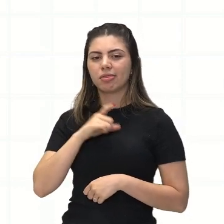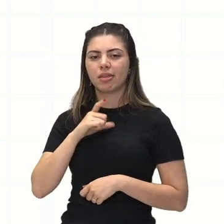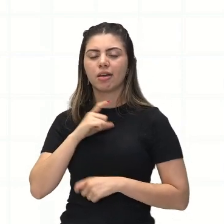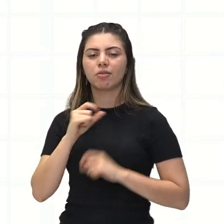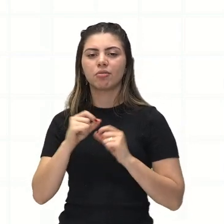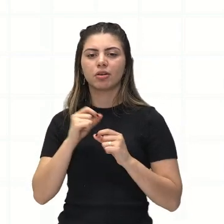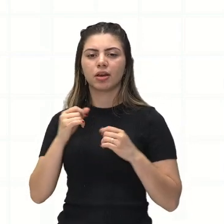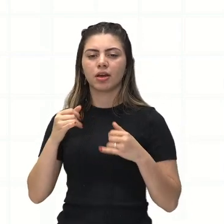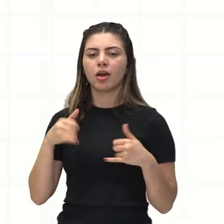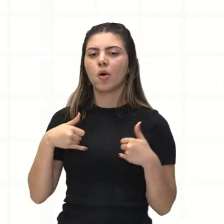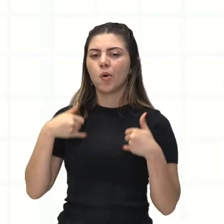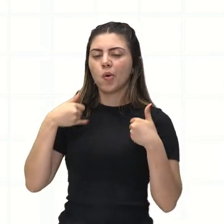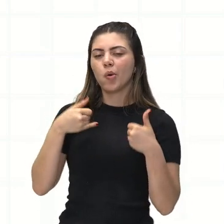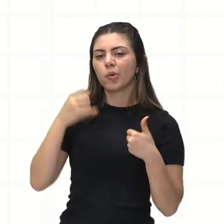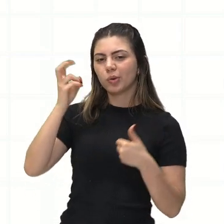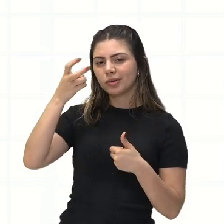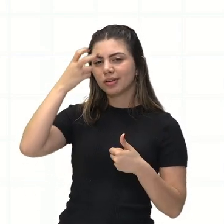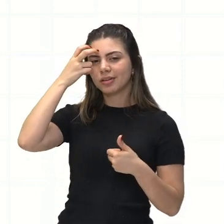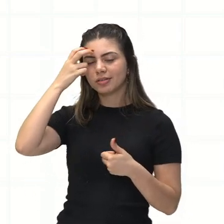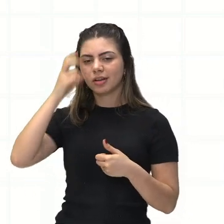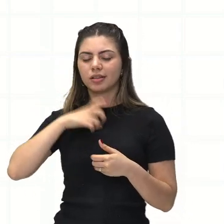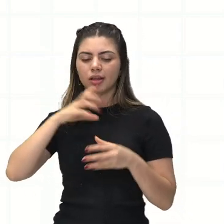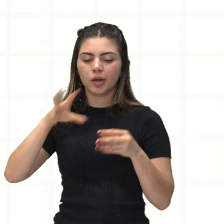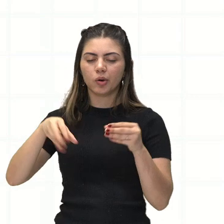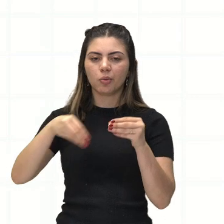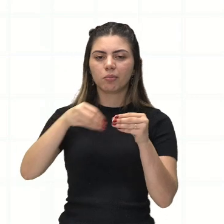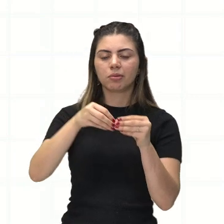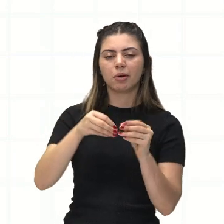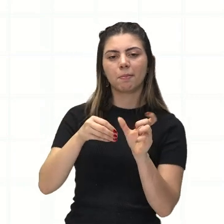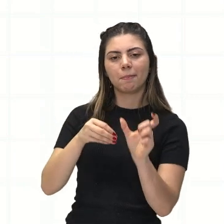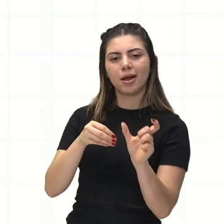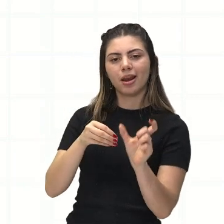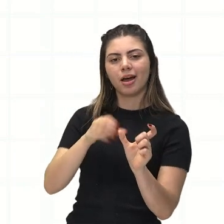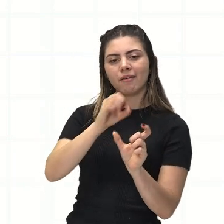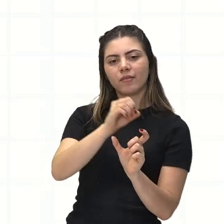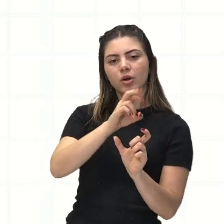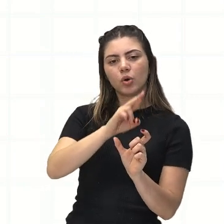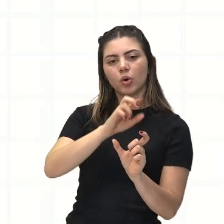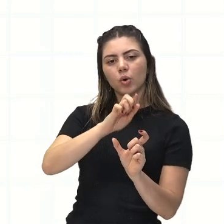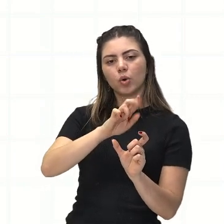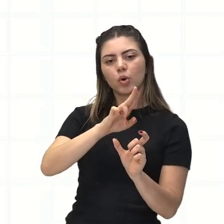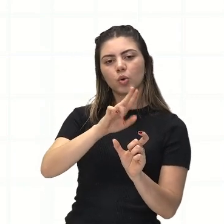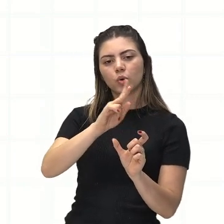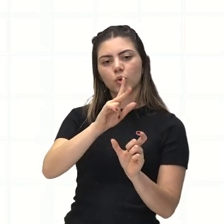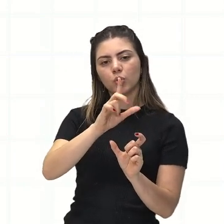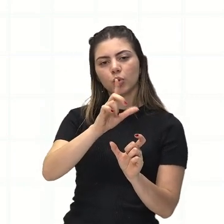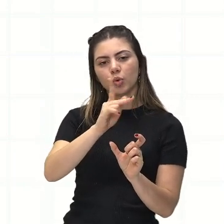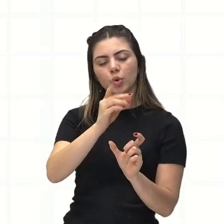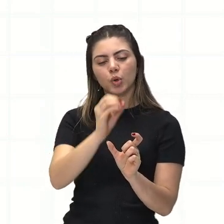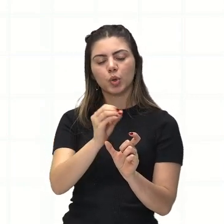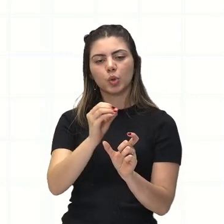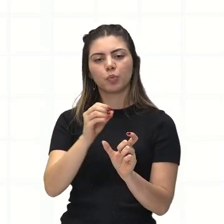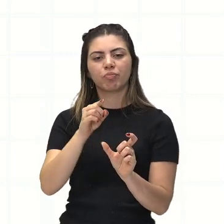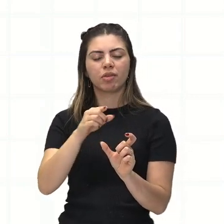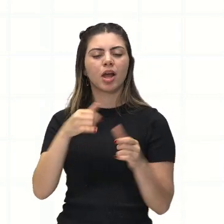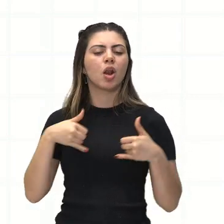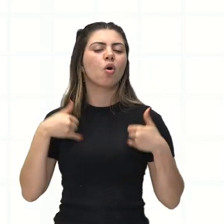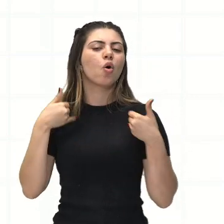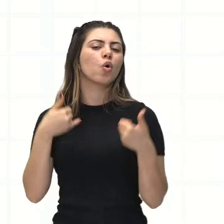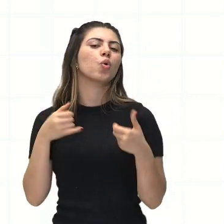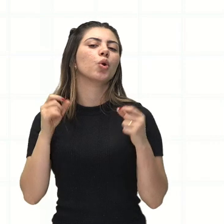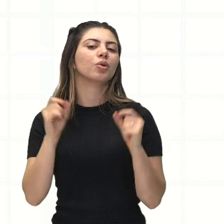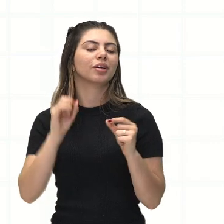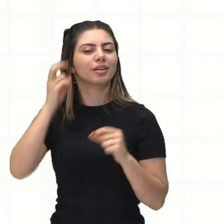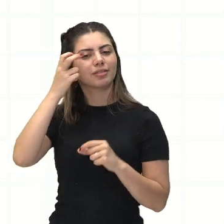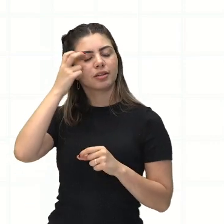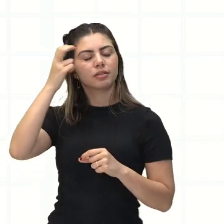sentido de orgulho, que é um substantivo, o orgulho. Como eu estou complementando o